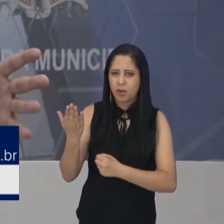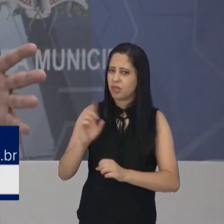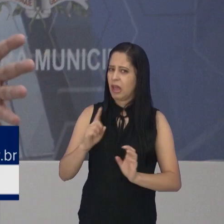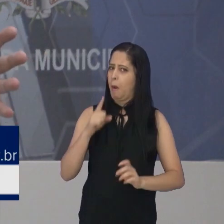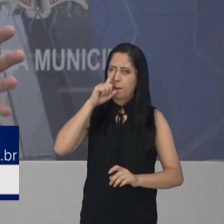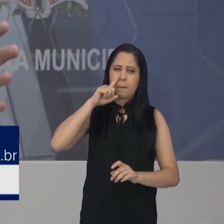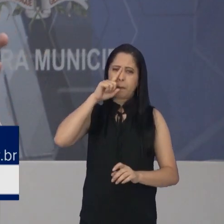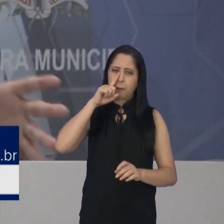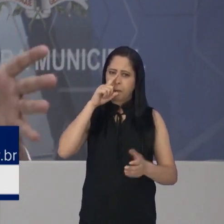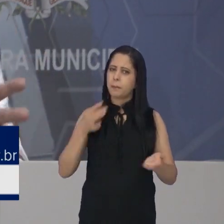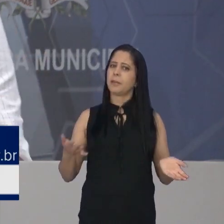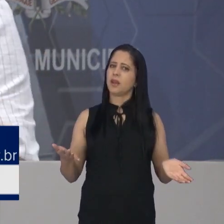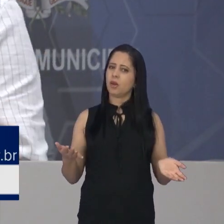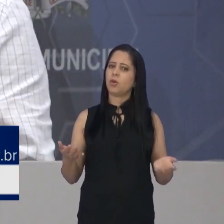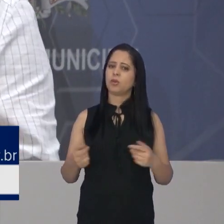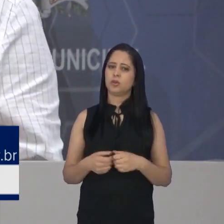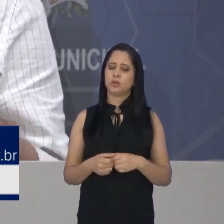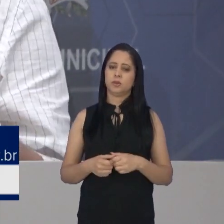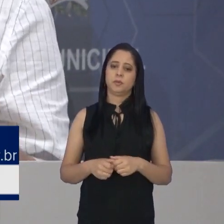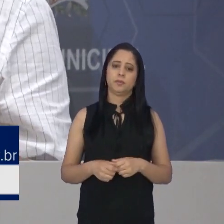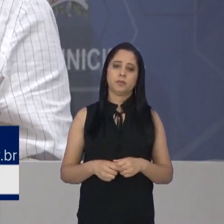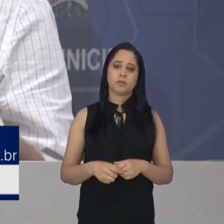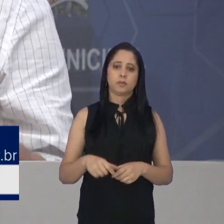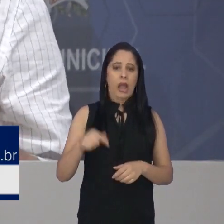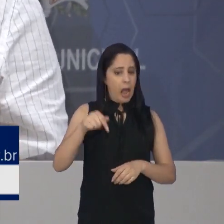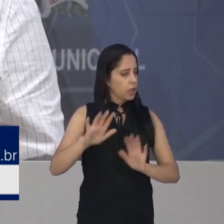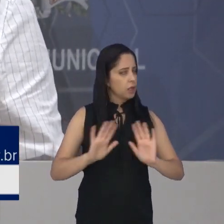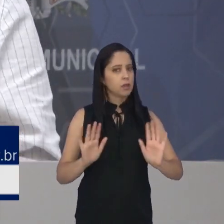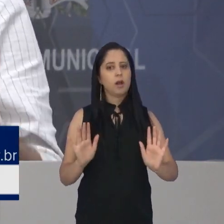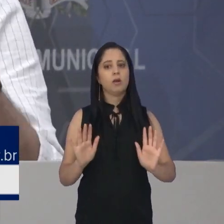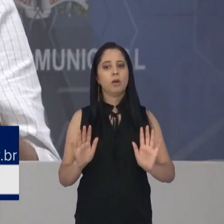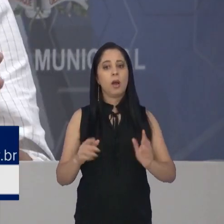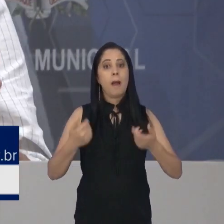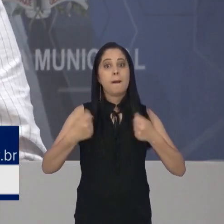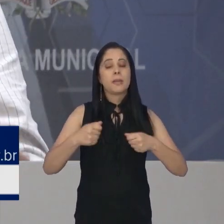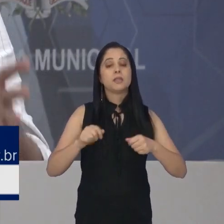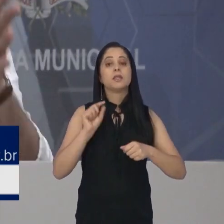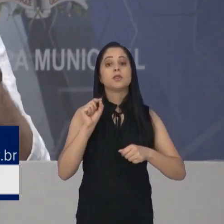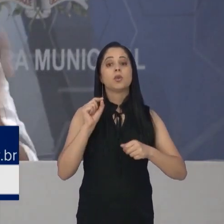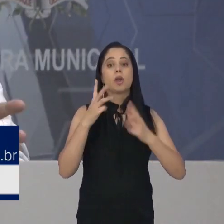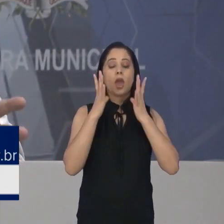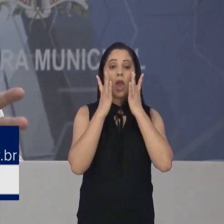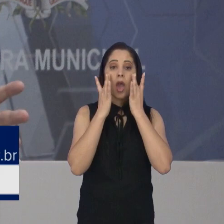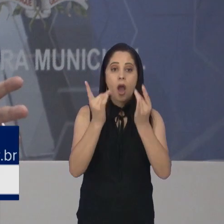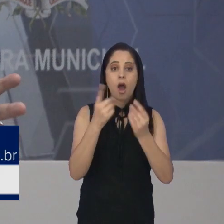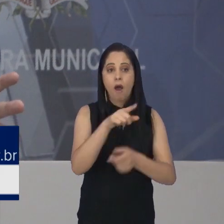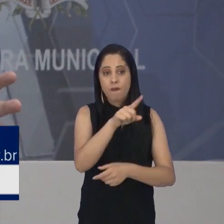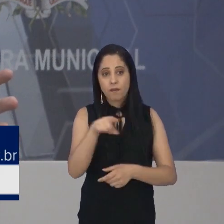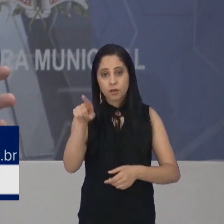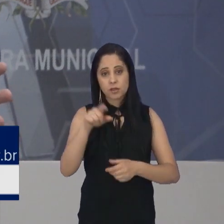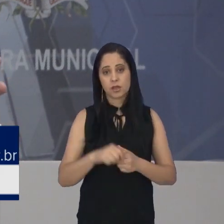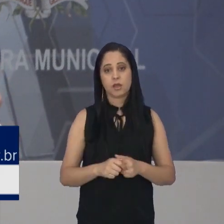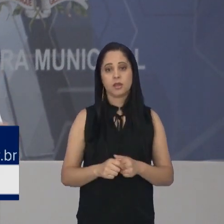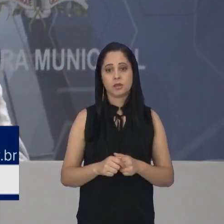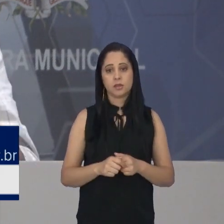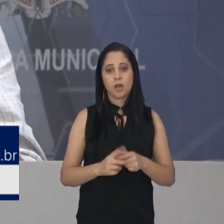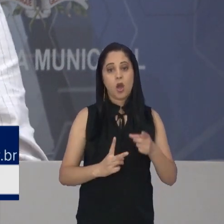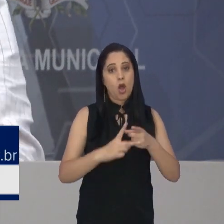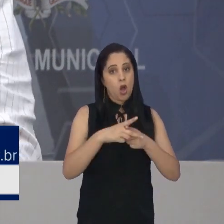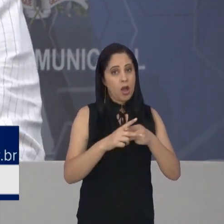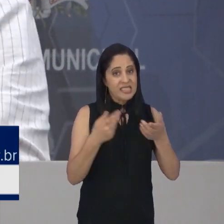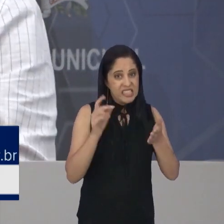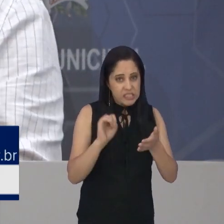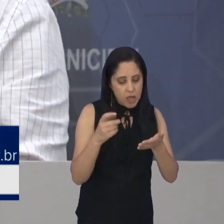erro do Poder Executivo. Aqui não, aqui a gente precisa alertar, ajudar a corrigir os erros